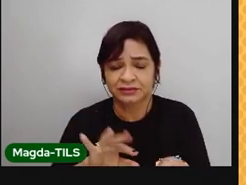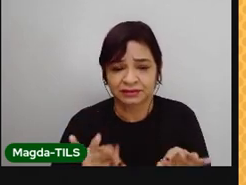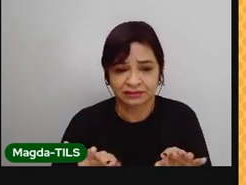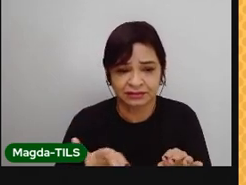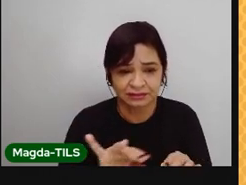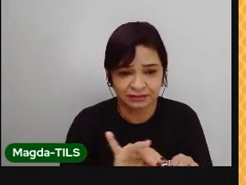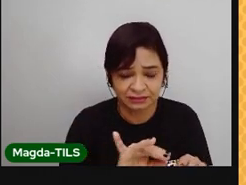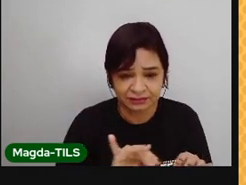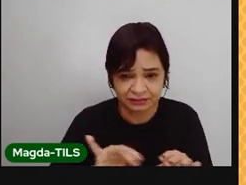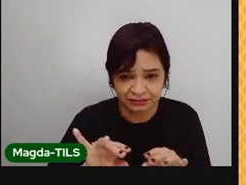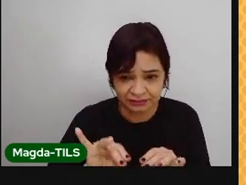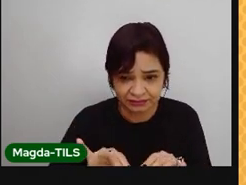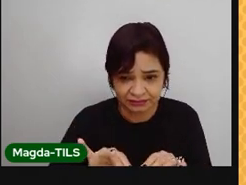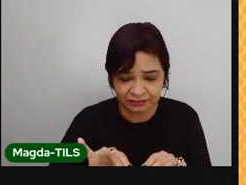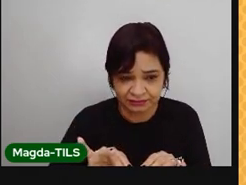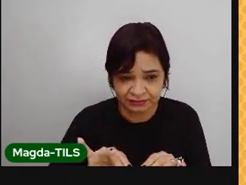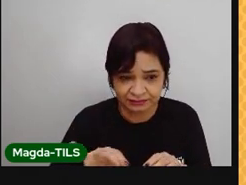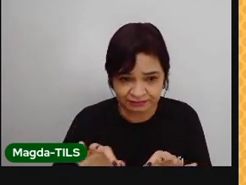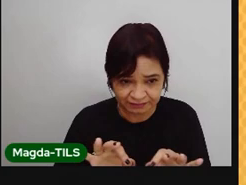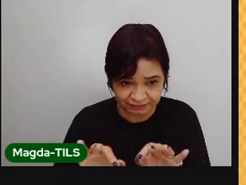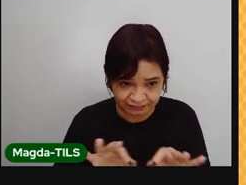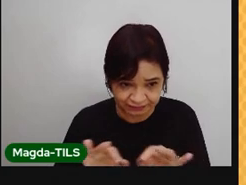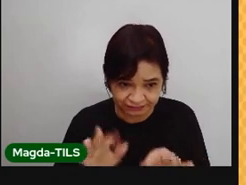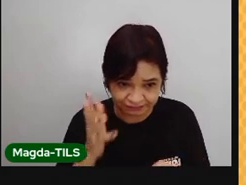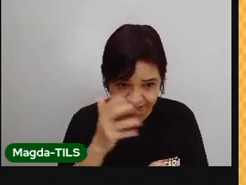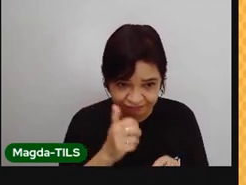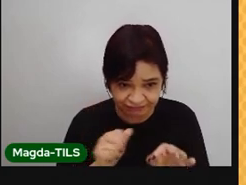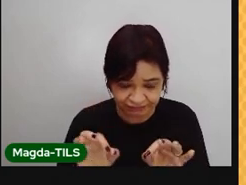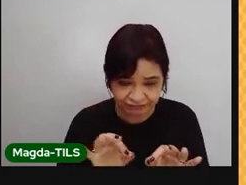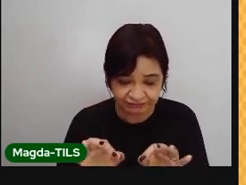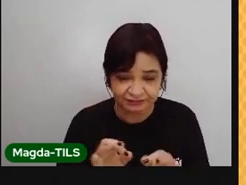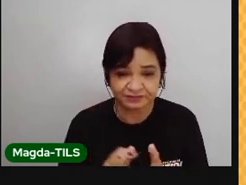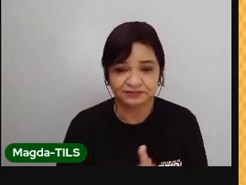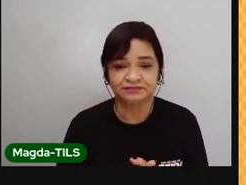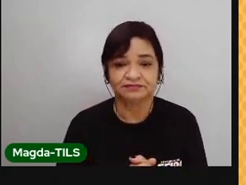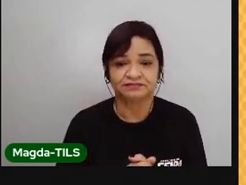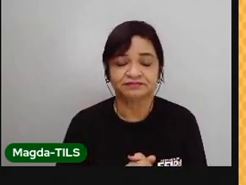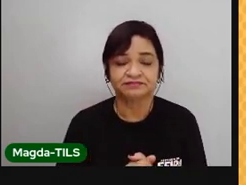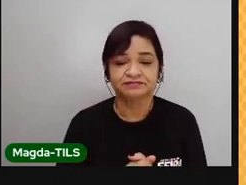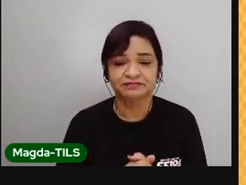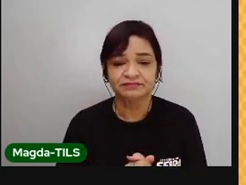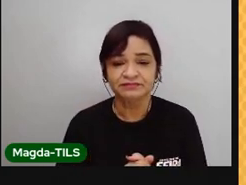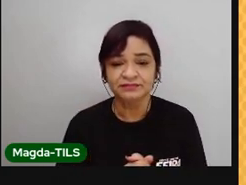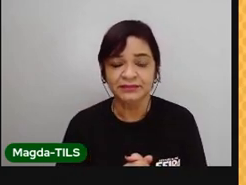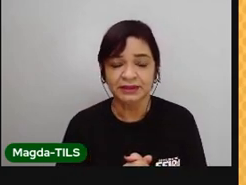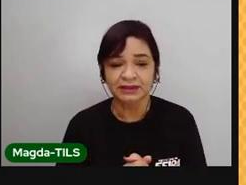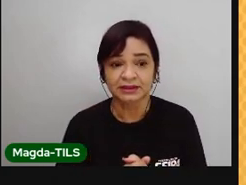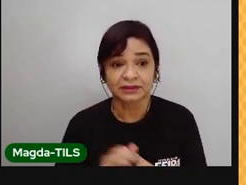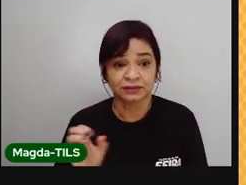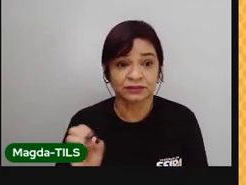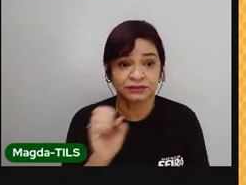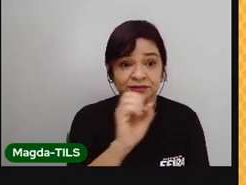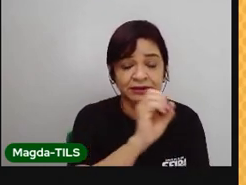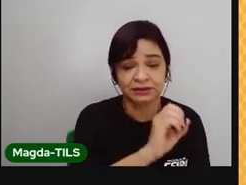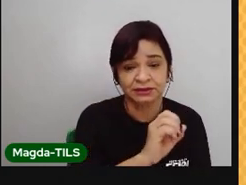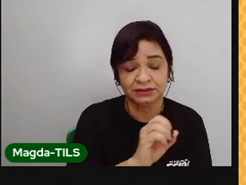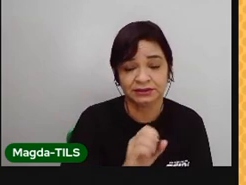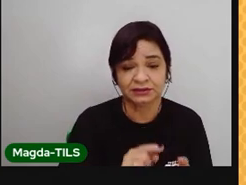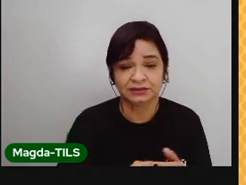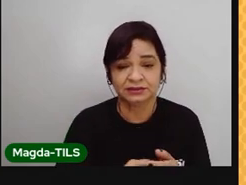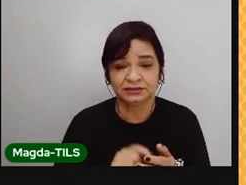da lâmpada que fica aqui abaixo. Aqui eu posicionei os planetas utilizando um palitinho de